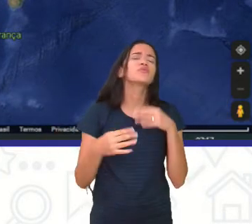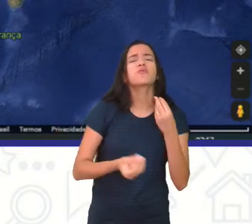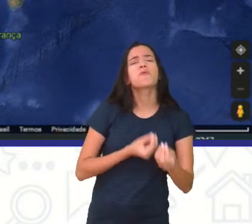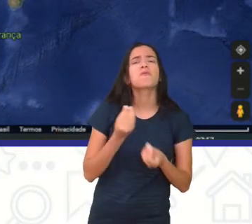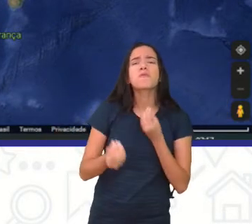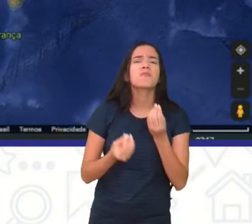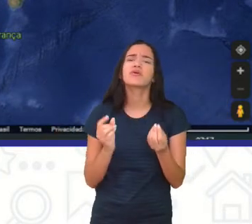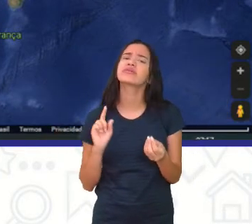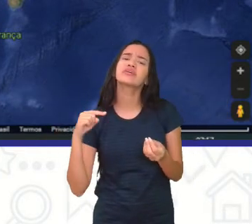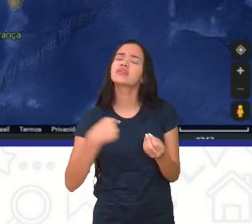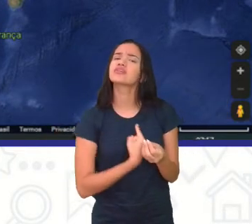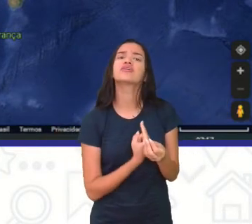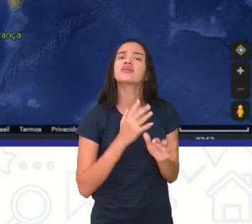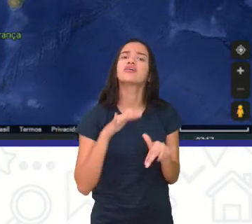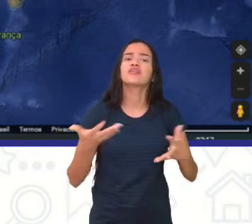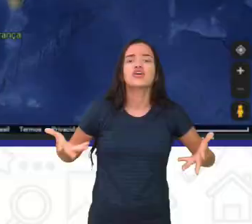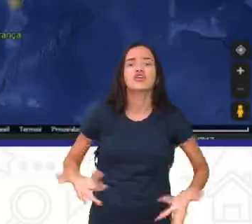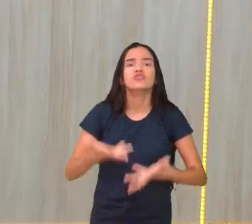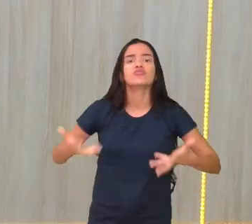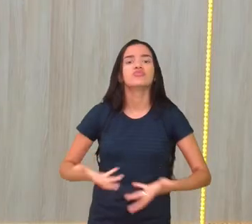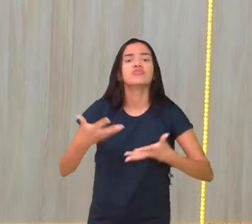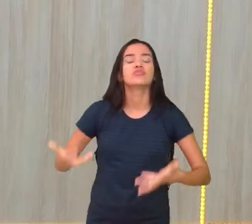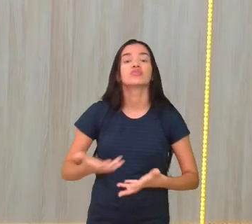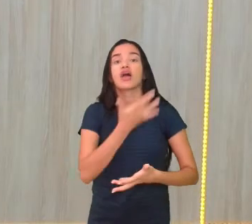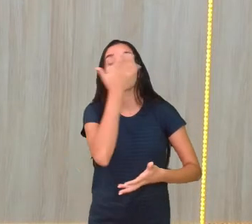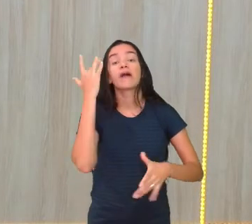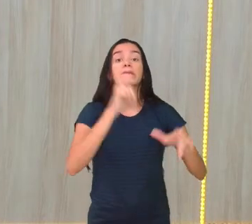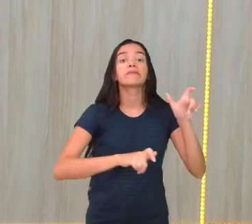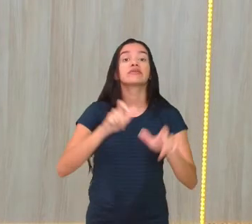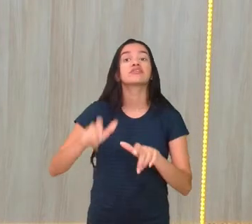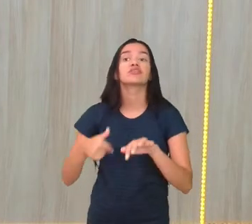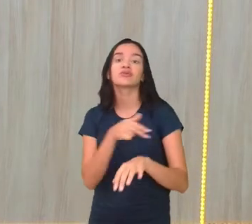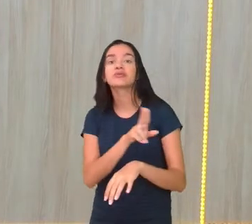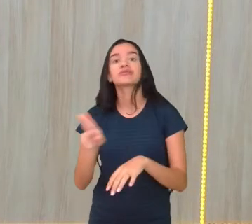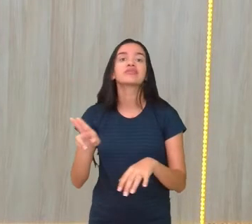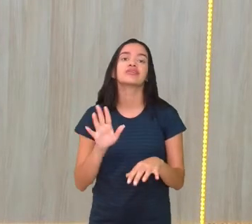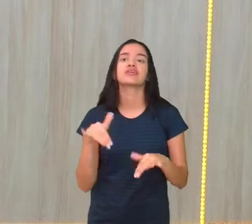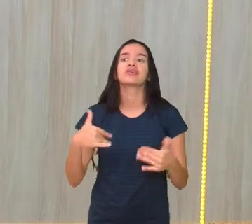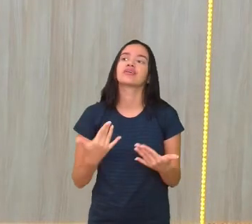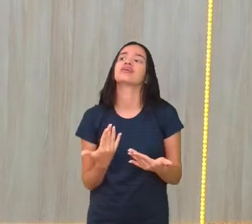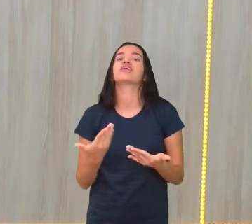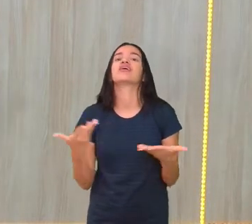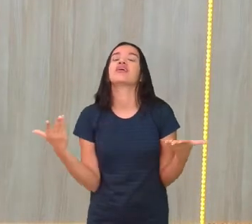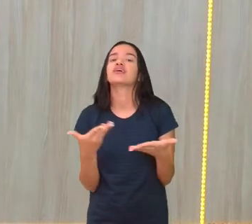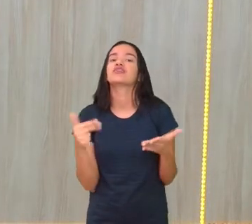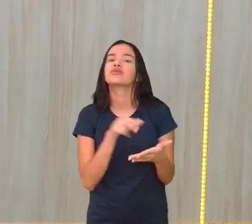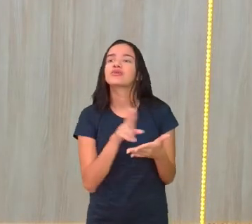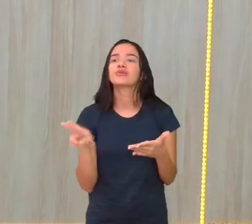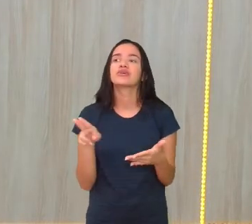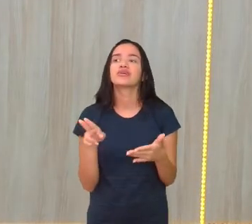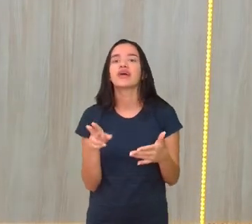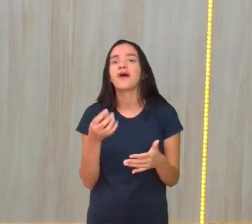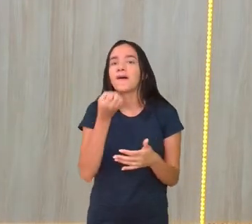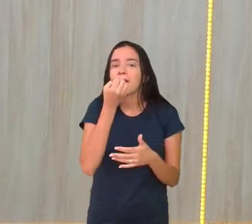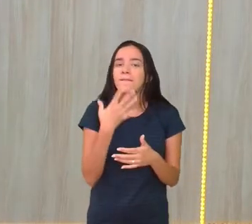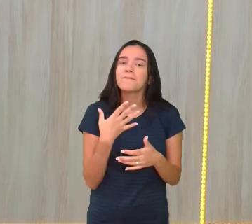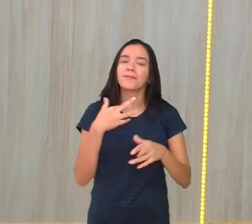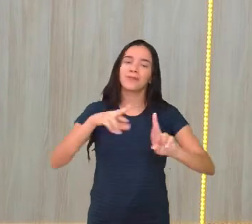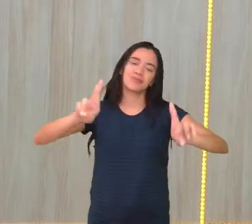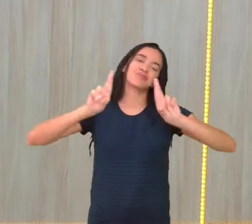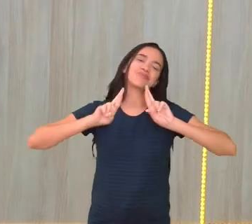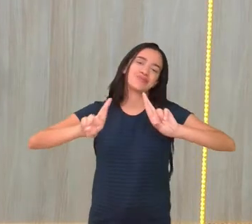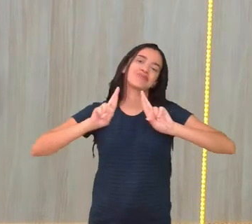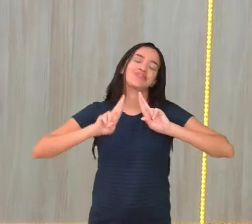é que a gente vai estimular o pessoal a passar por ali com um nome desse? Rebatiza, aí botou Cabo da Boa Esperança, né? Que é um